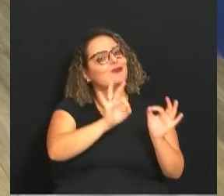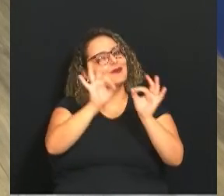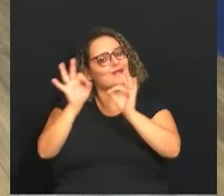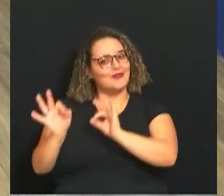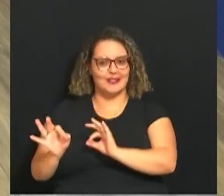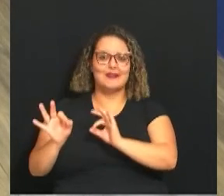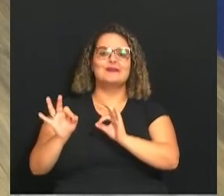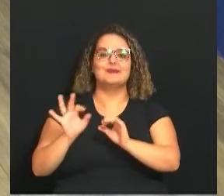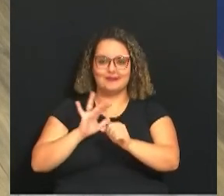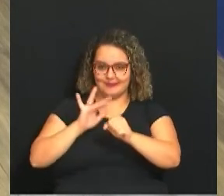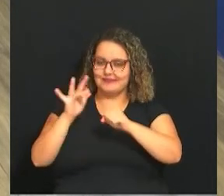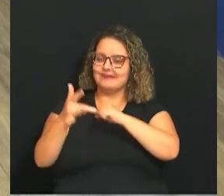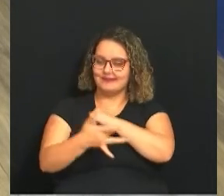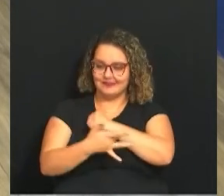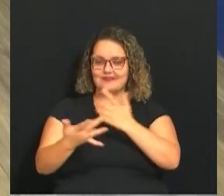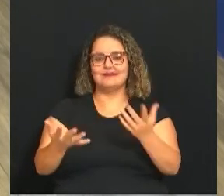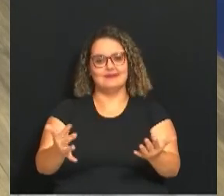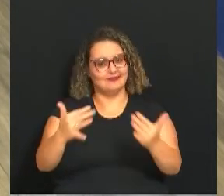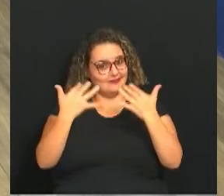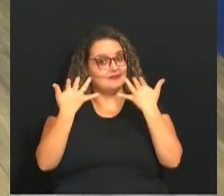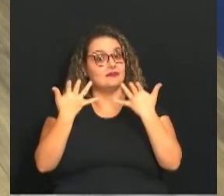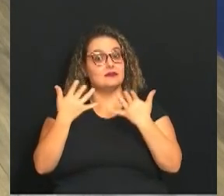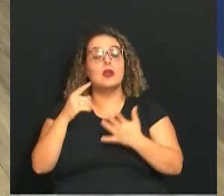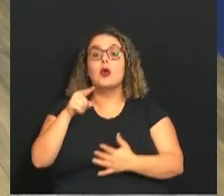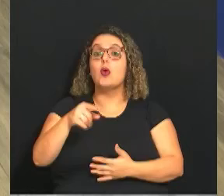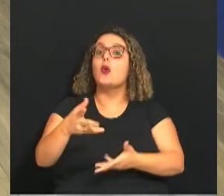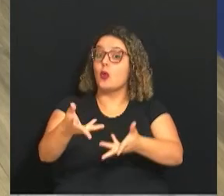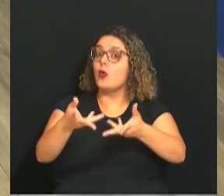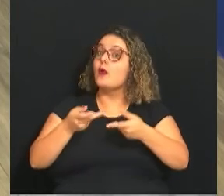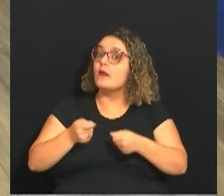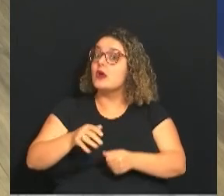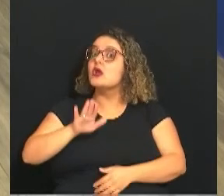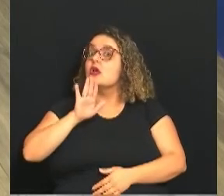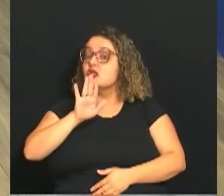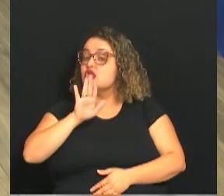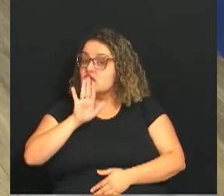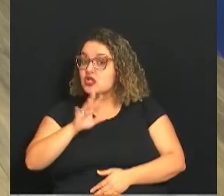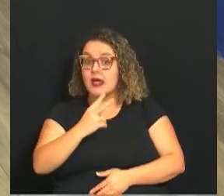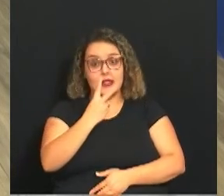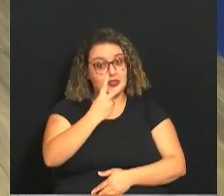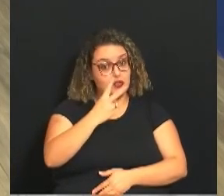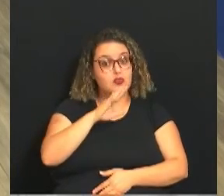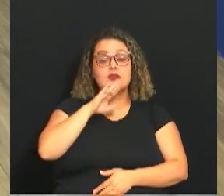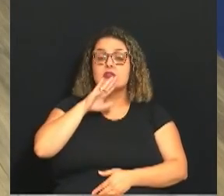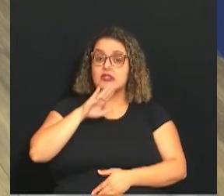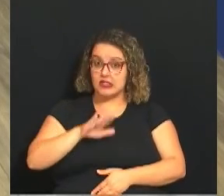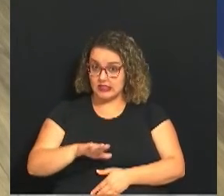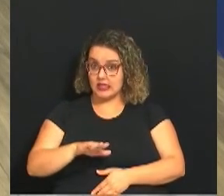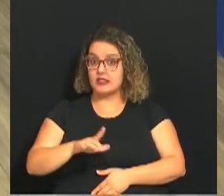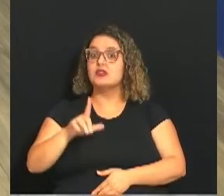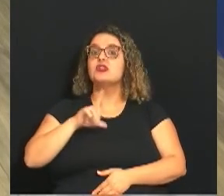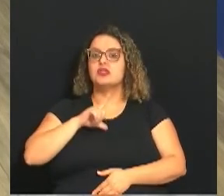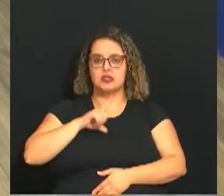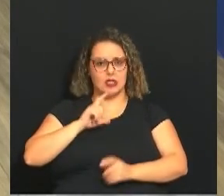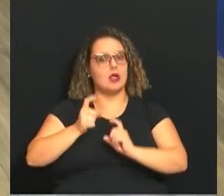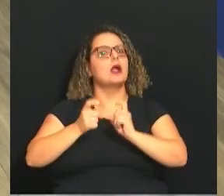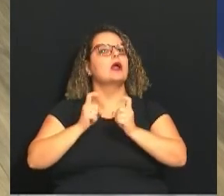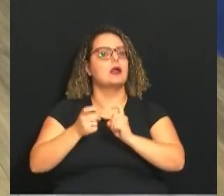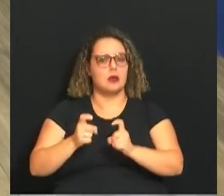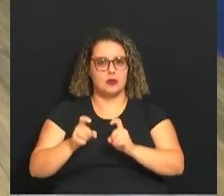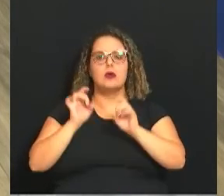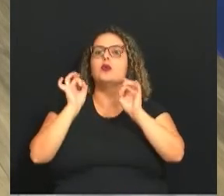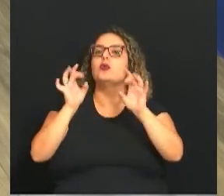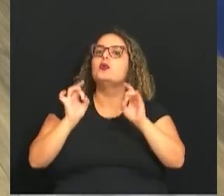sua audiência. Reforçando, hein, o convite, daqui a pouco, às 2 da tarde, tem reunião da Comissão Especial